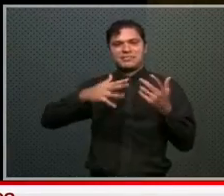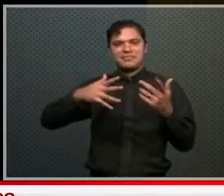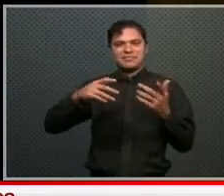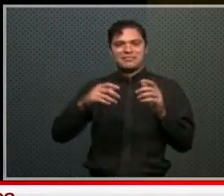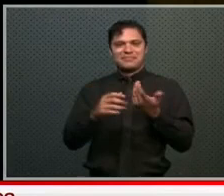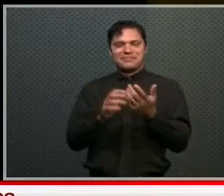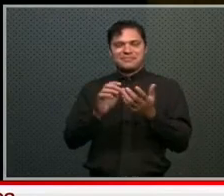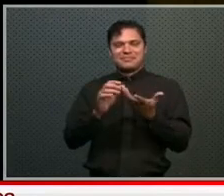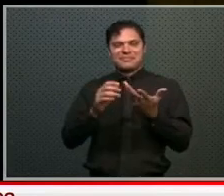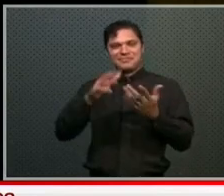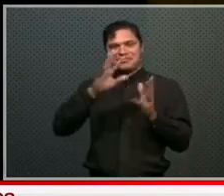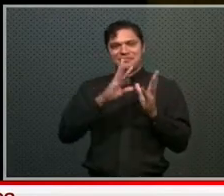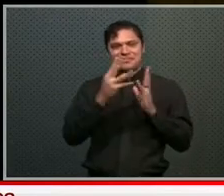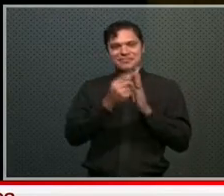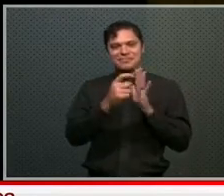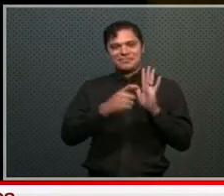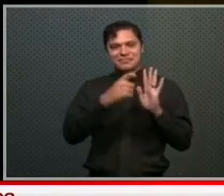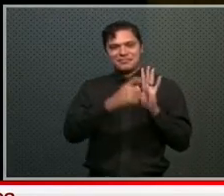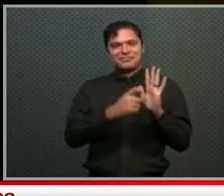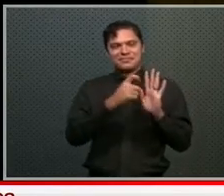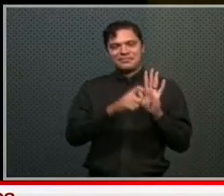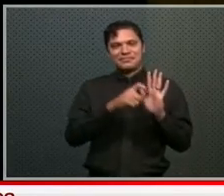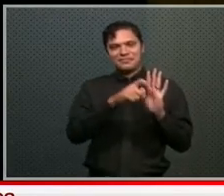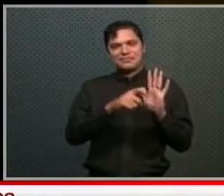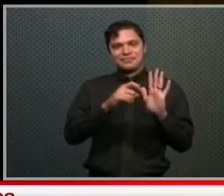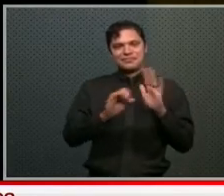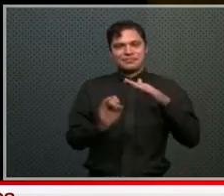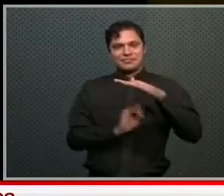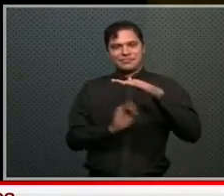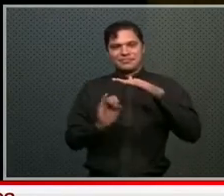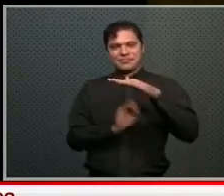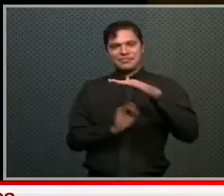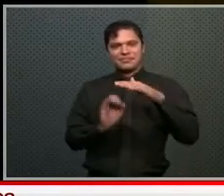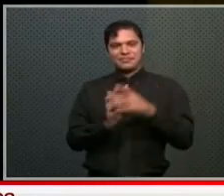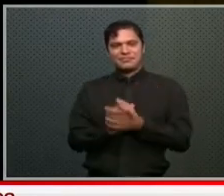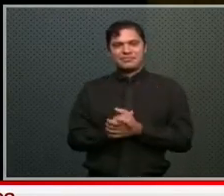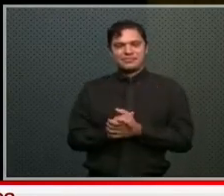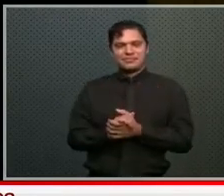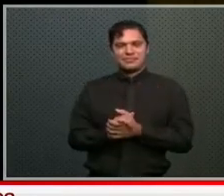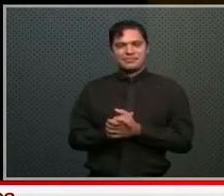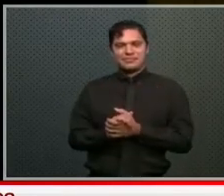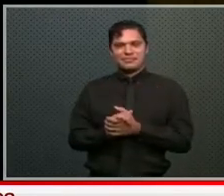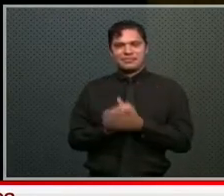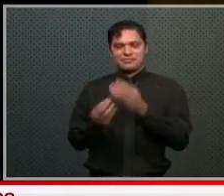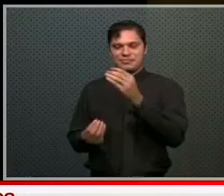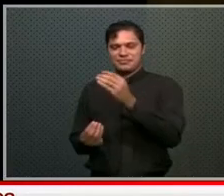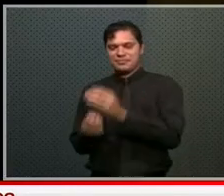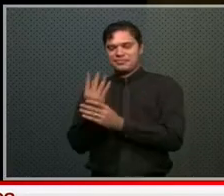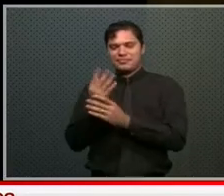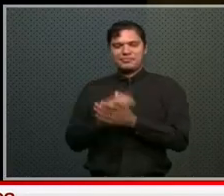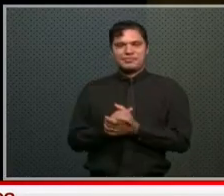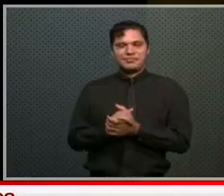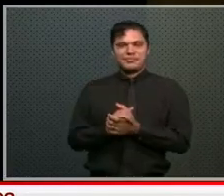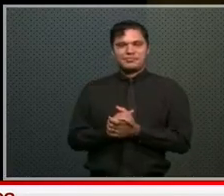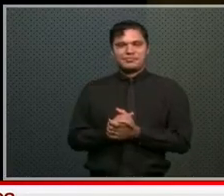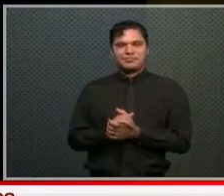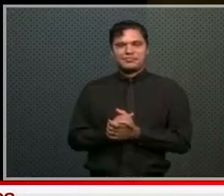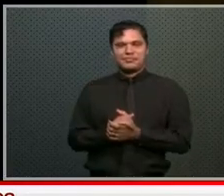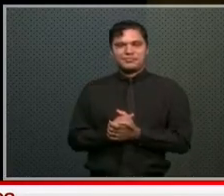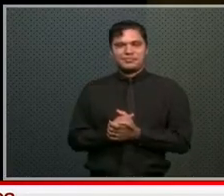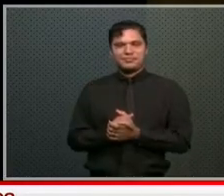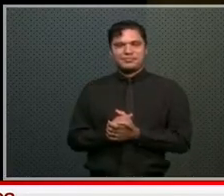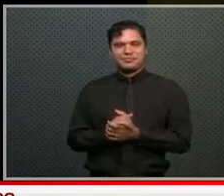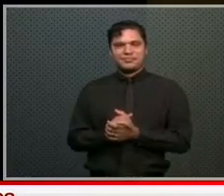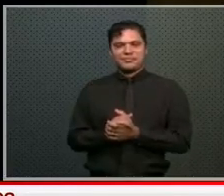à época Instituto agronômico do Norte ele foi criado isso significa